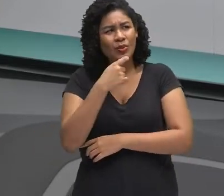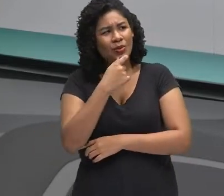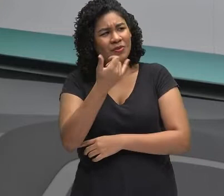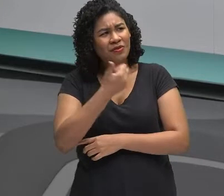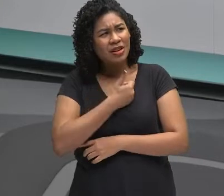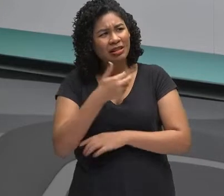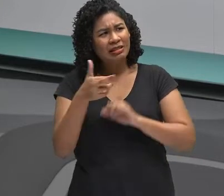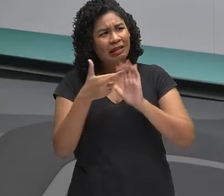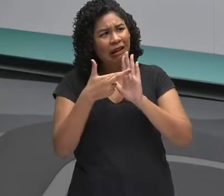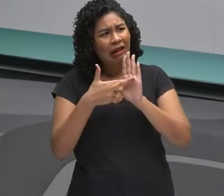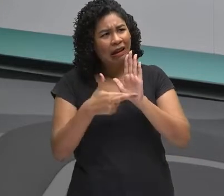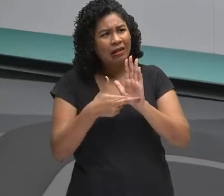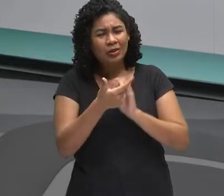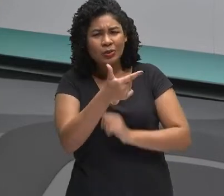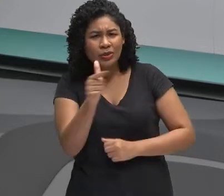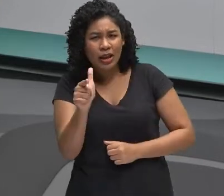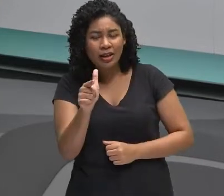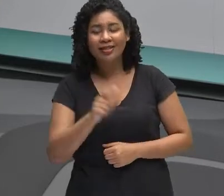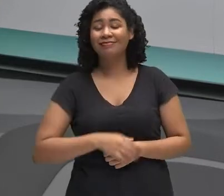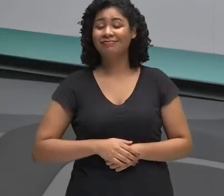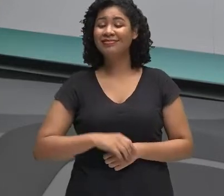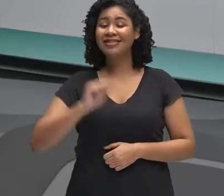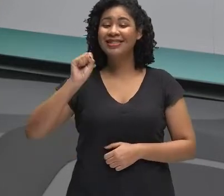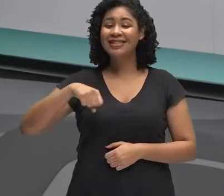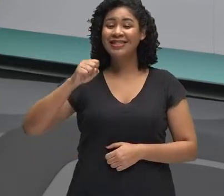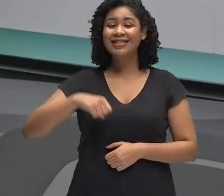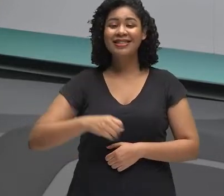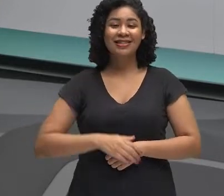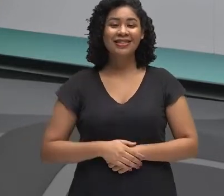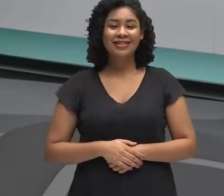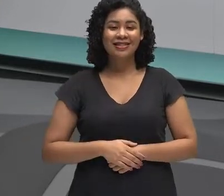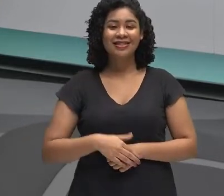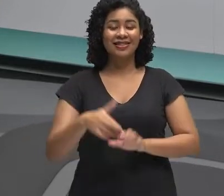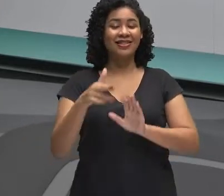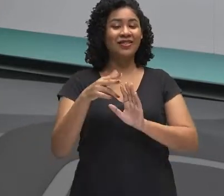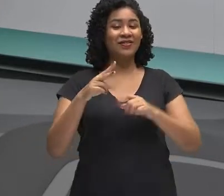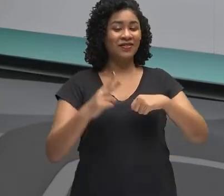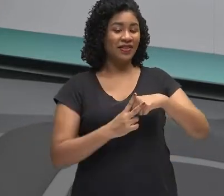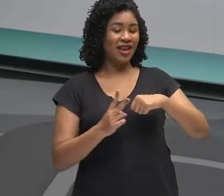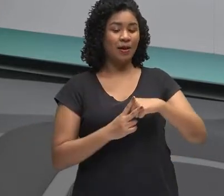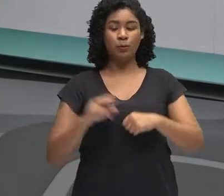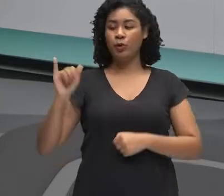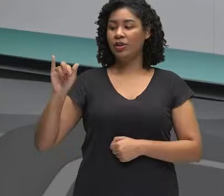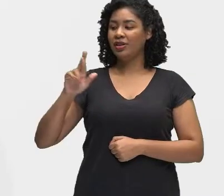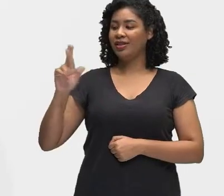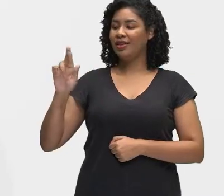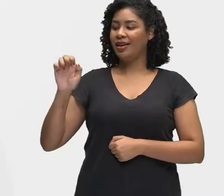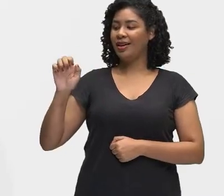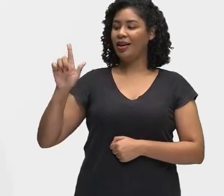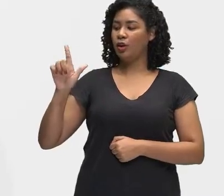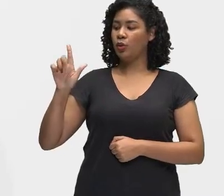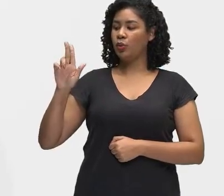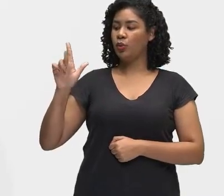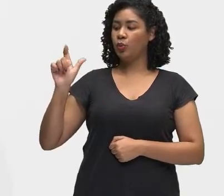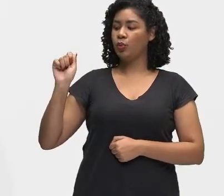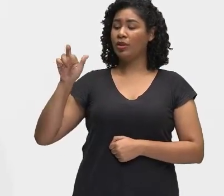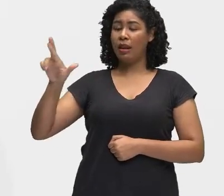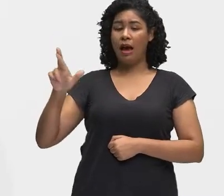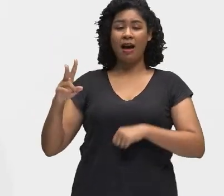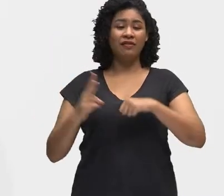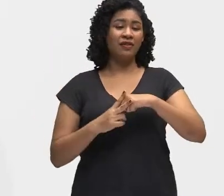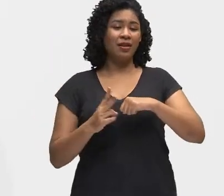regra? Isso, os verbos irregulares não têm regra. Então, vamos dar uma olhadinha aqui comigo na próxima